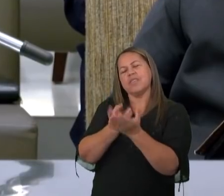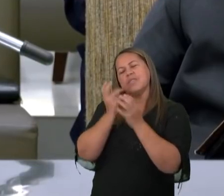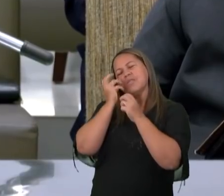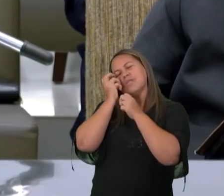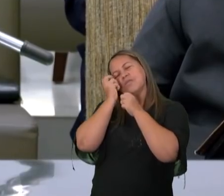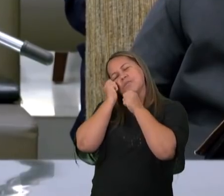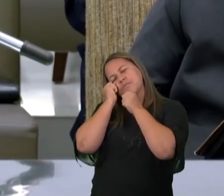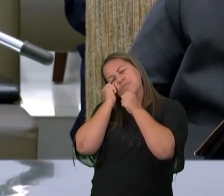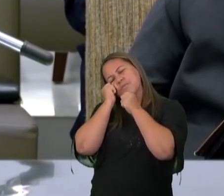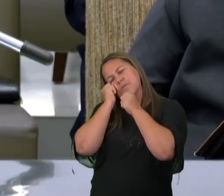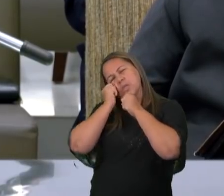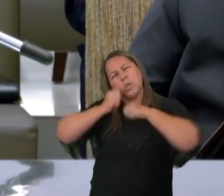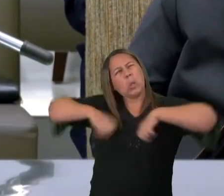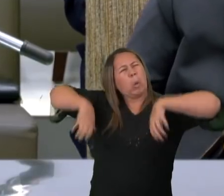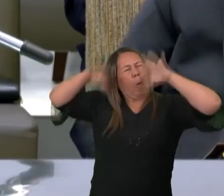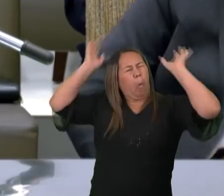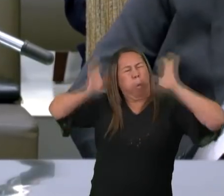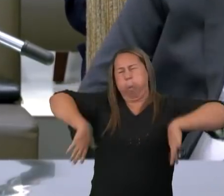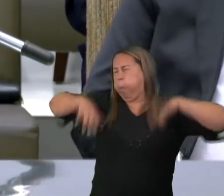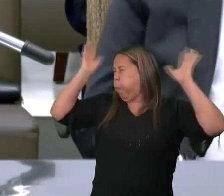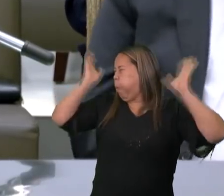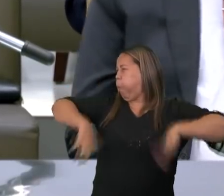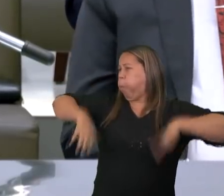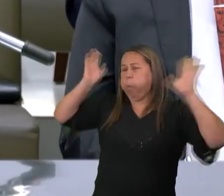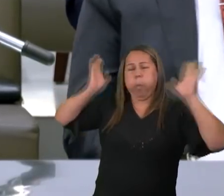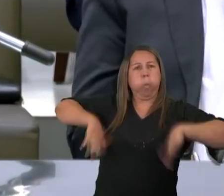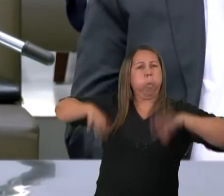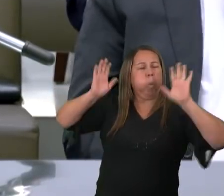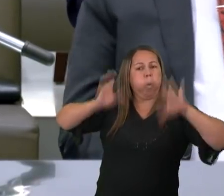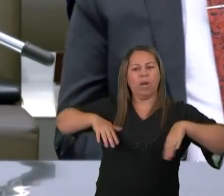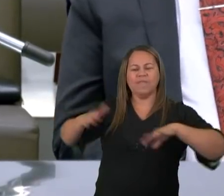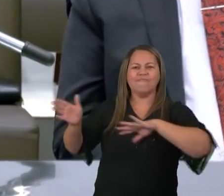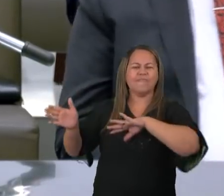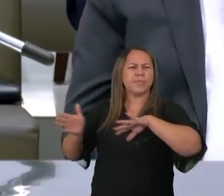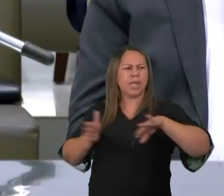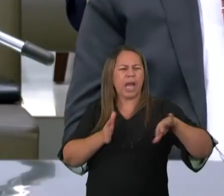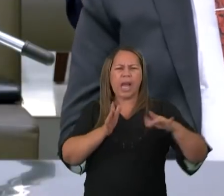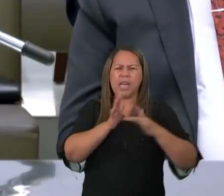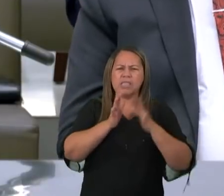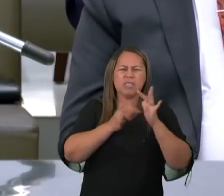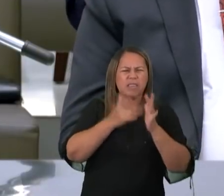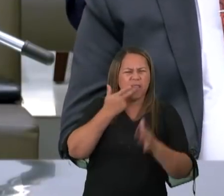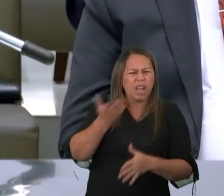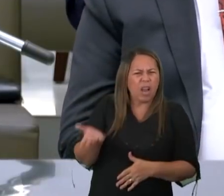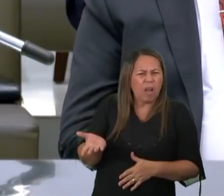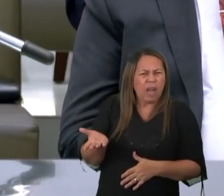Glória ao nome do Senhor. Mas ele disse: quando eu vier buscar a minha noiva, eu vou encontrar fé.